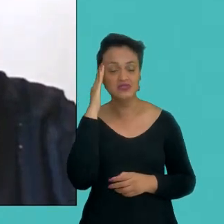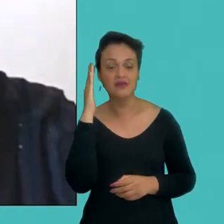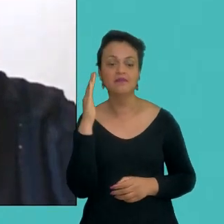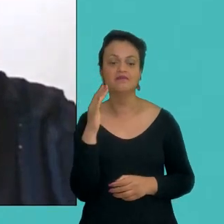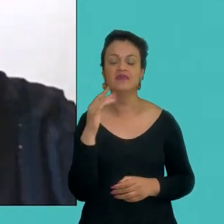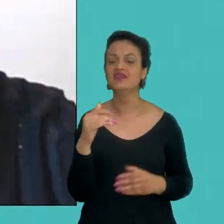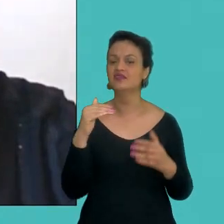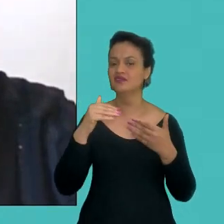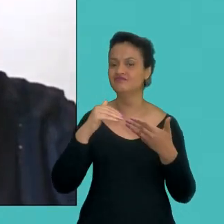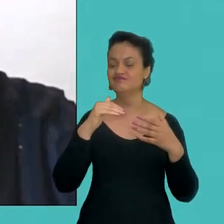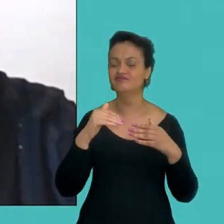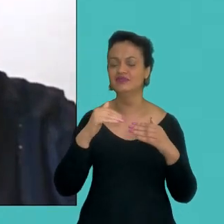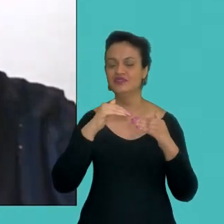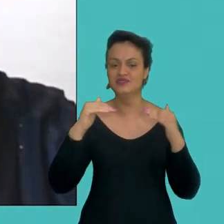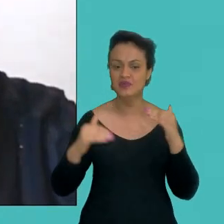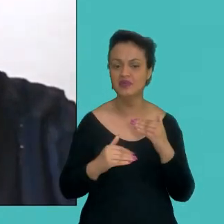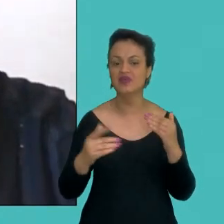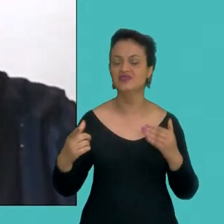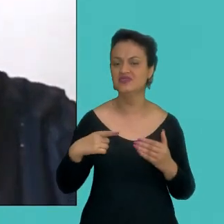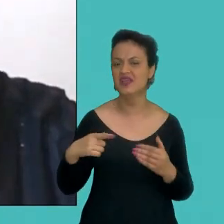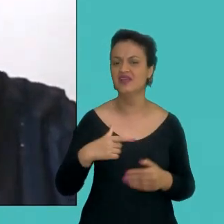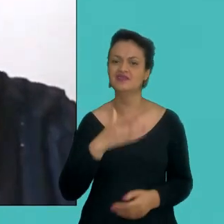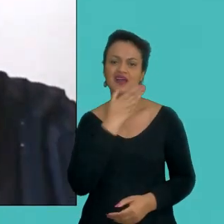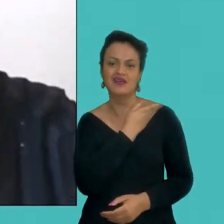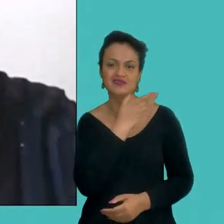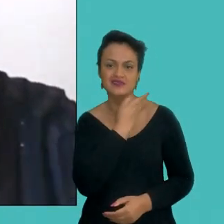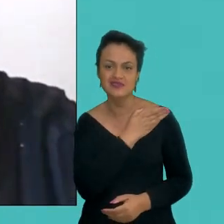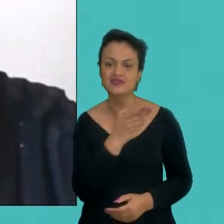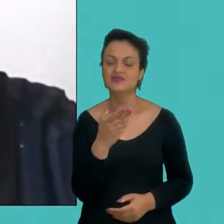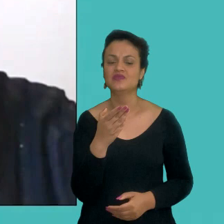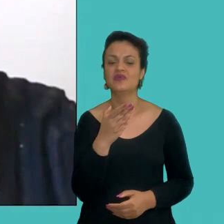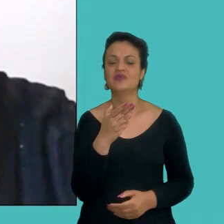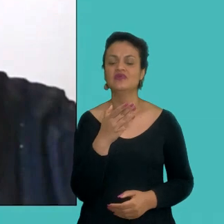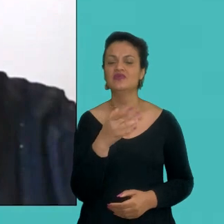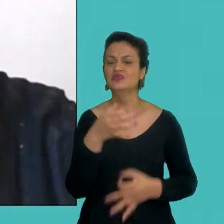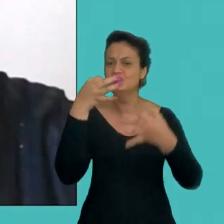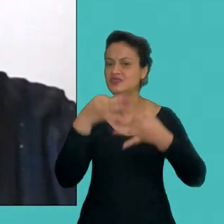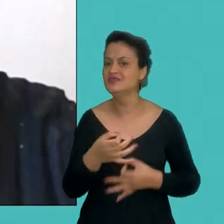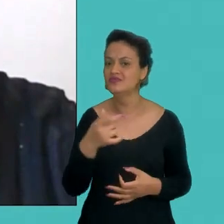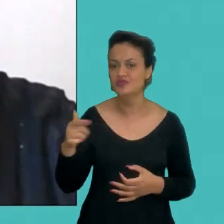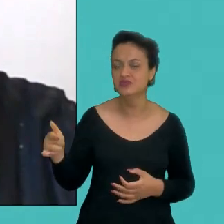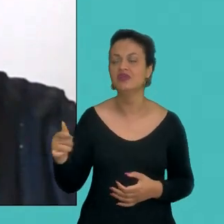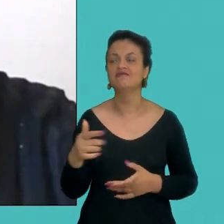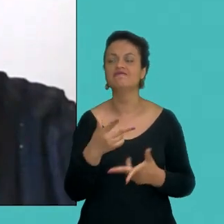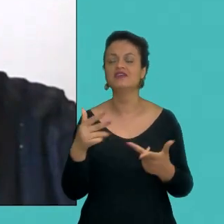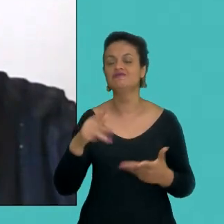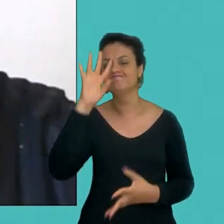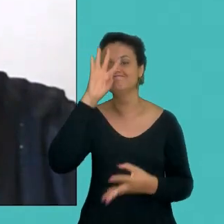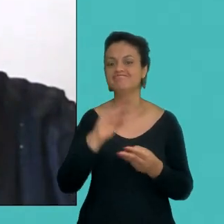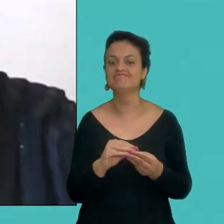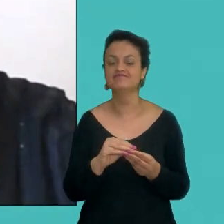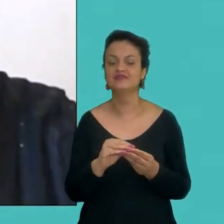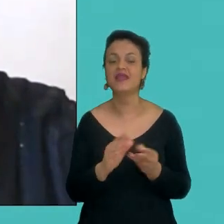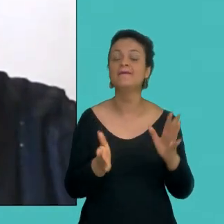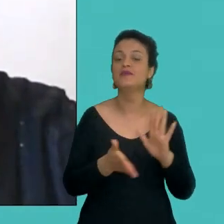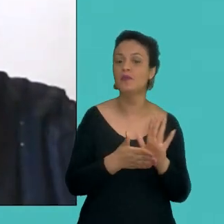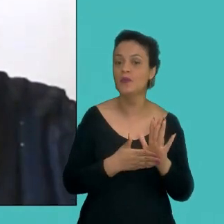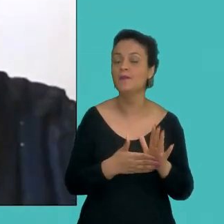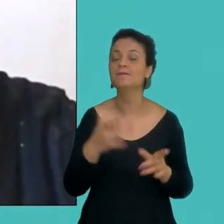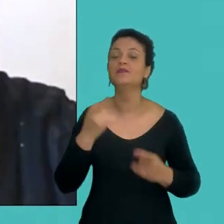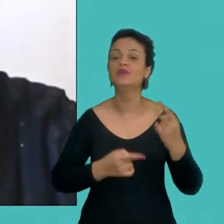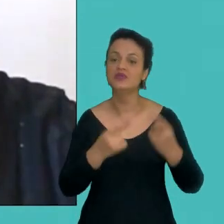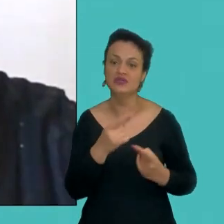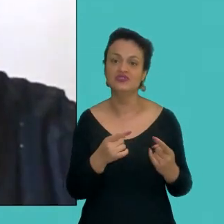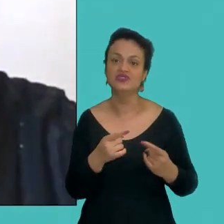partida, o reconhecimento da desigualdade, do racismo, das injustiças, leva a